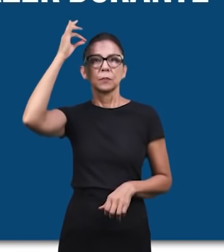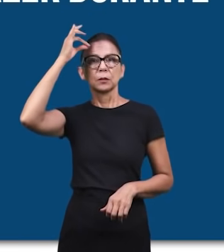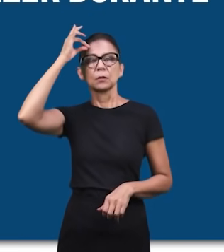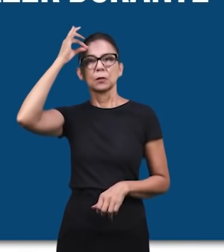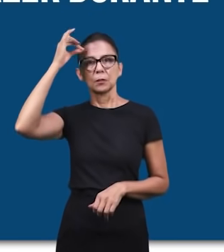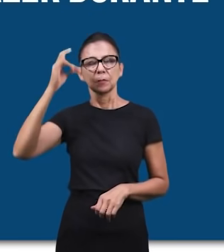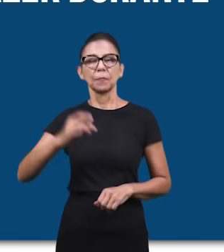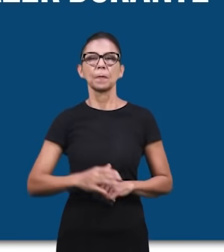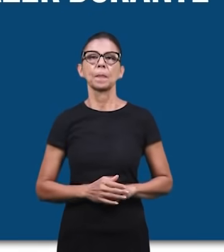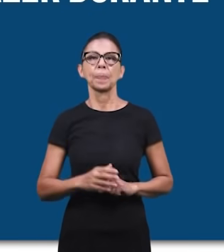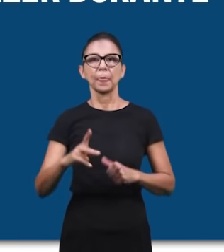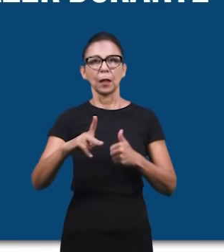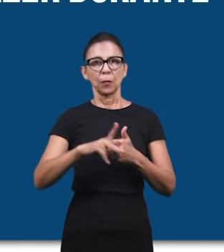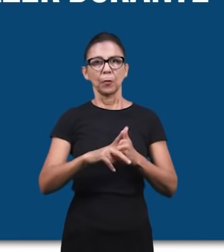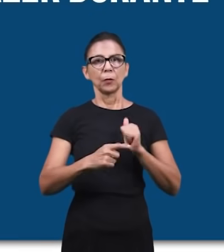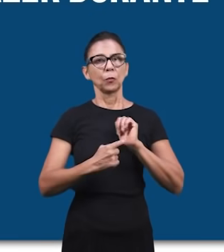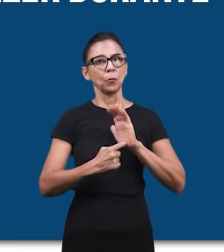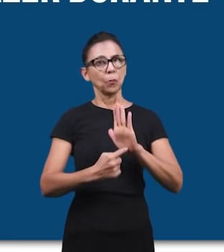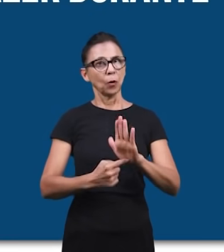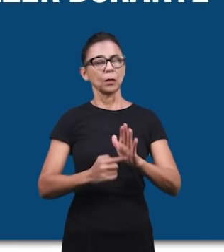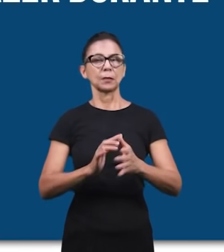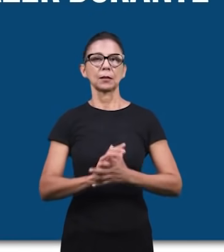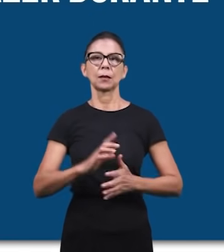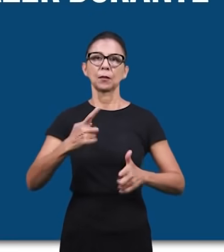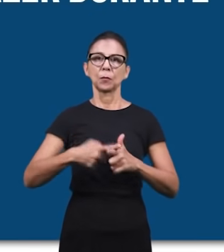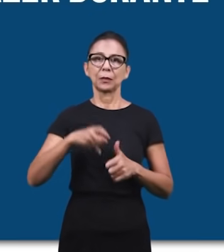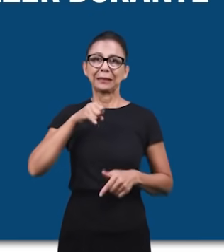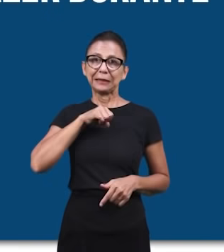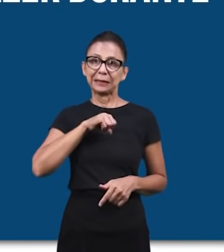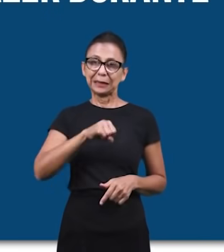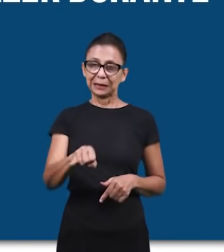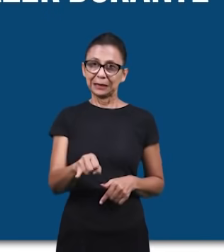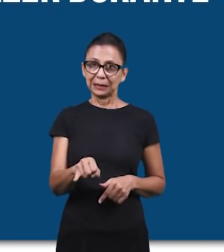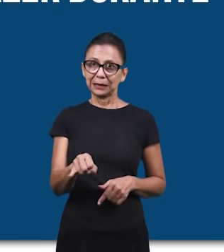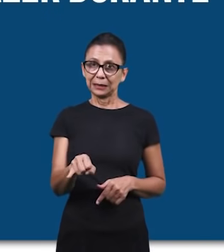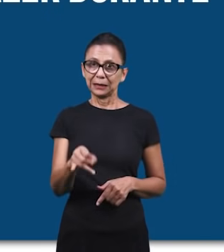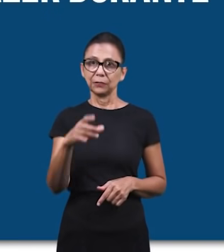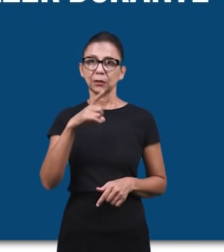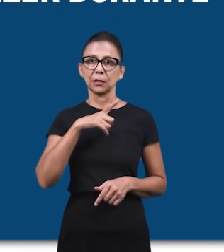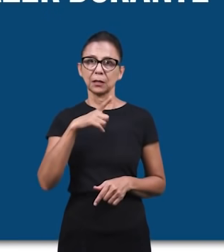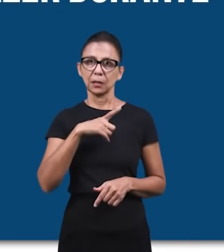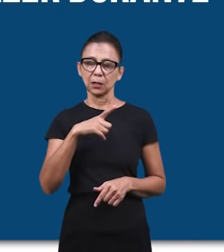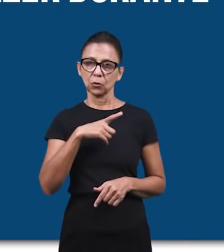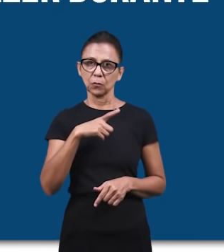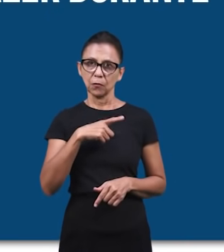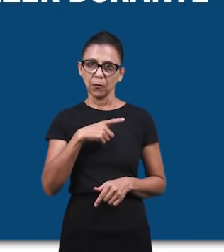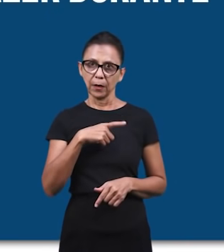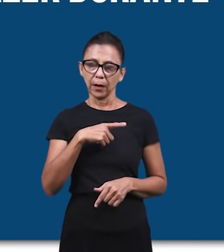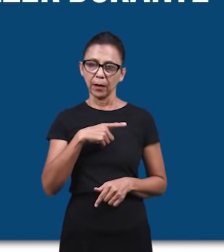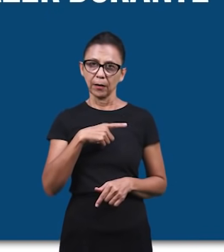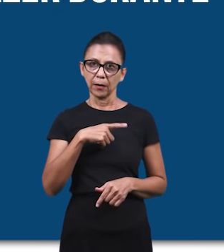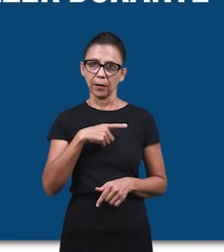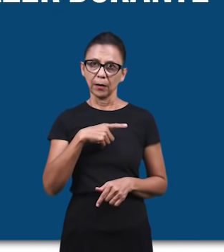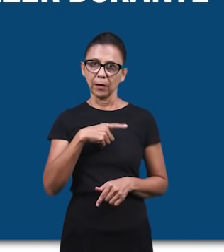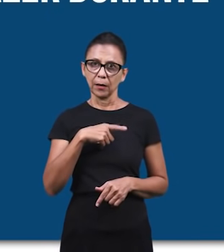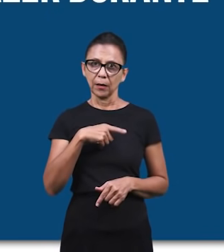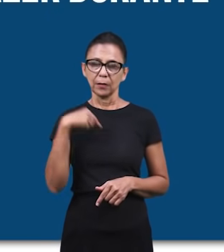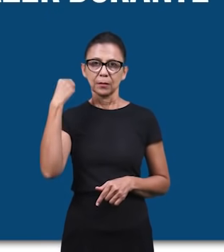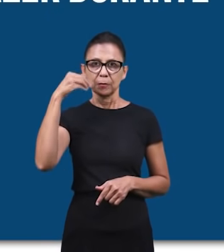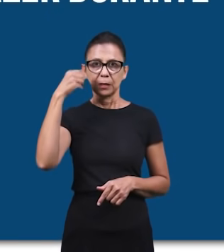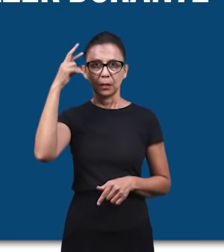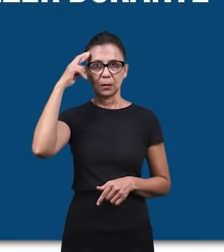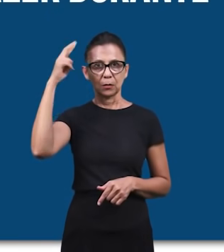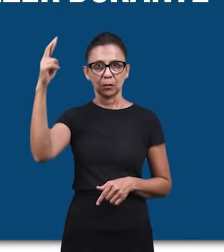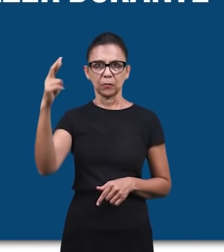verso 8, lemos: porque se em vós houver e aumentarem estas coisas, não vos deixarão ociosos